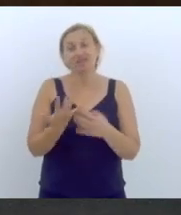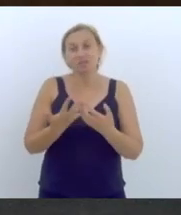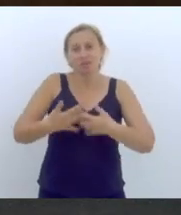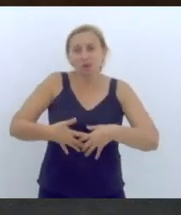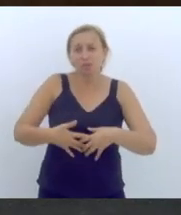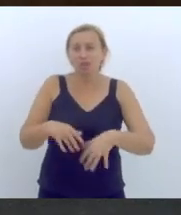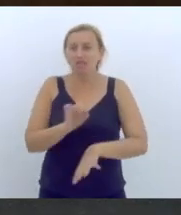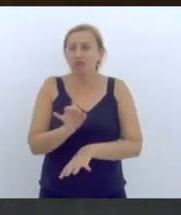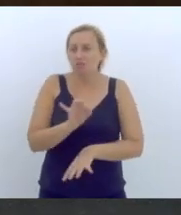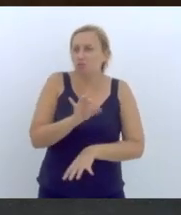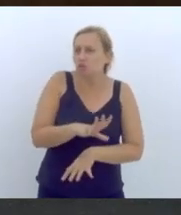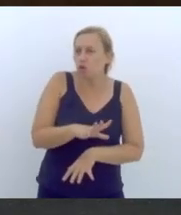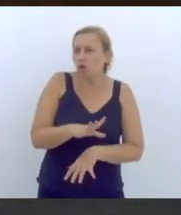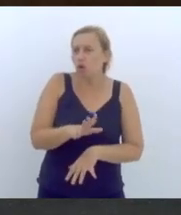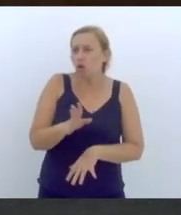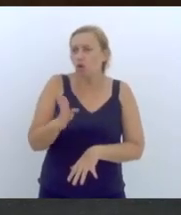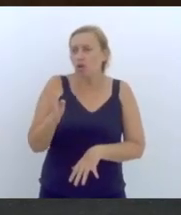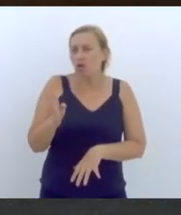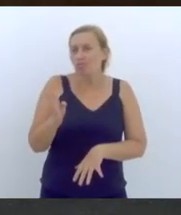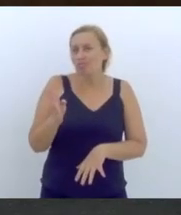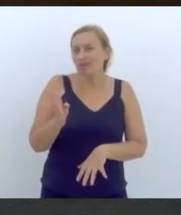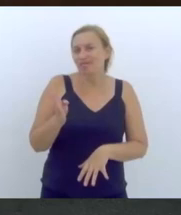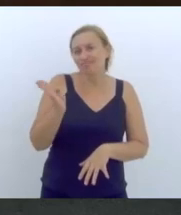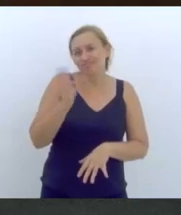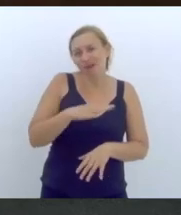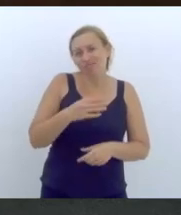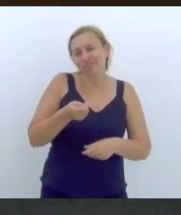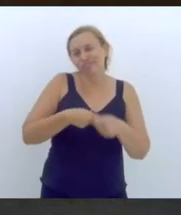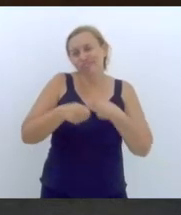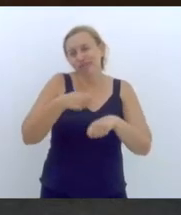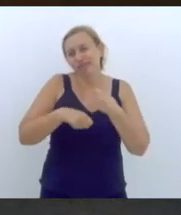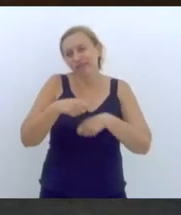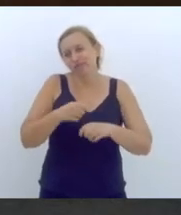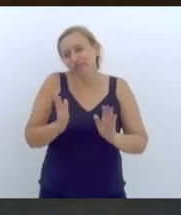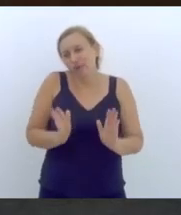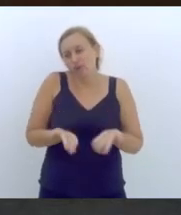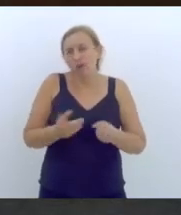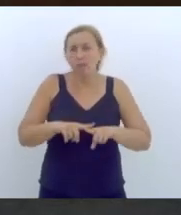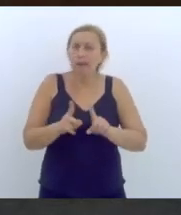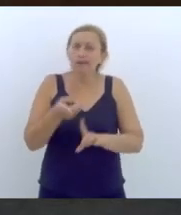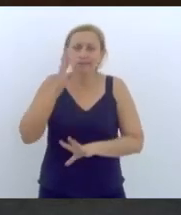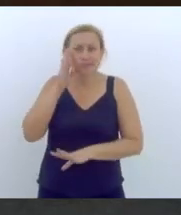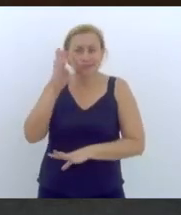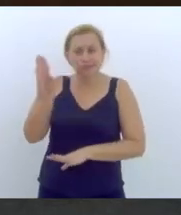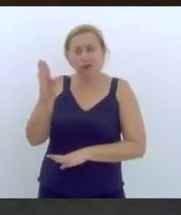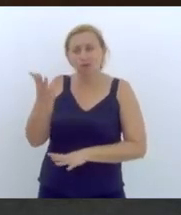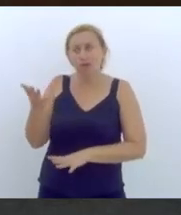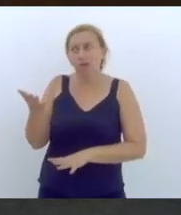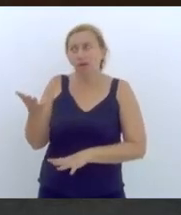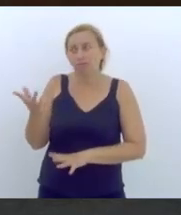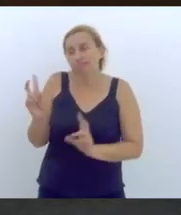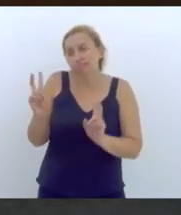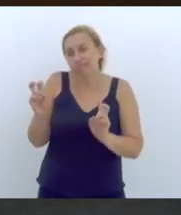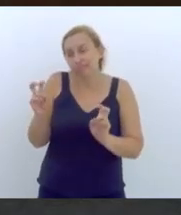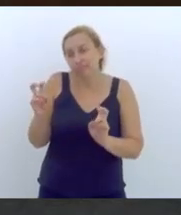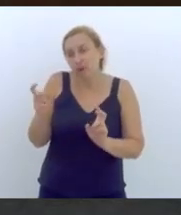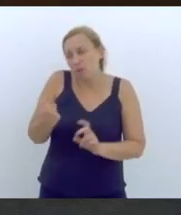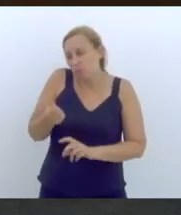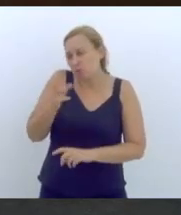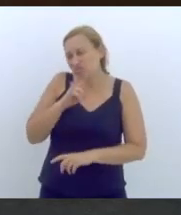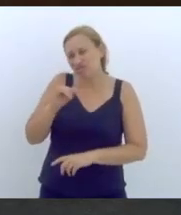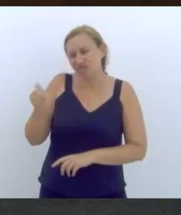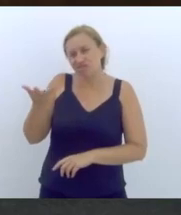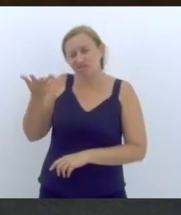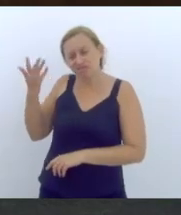só pelo mau tempo da administração atual, mas principalmente pelo fato de que, há poucos dias